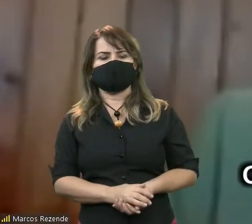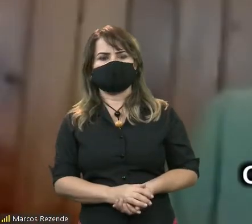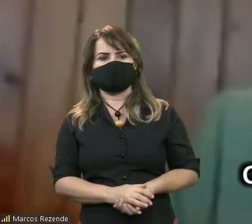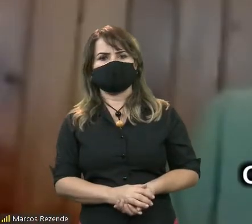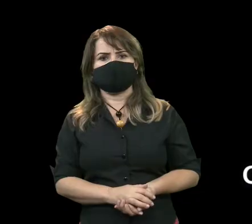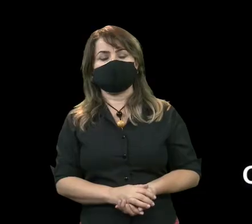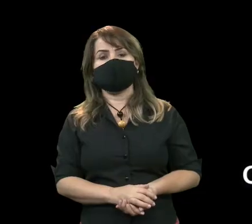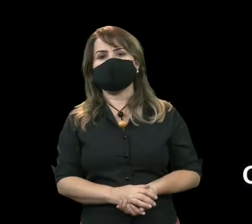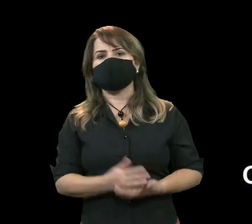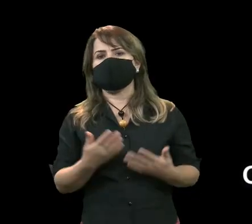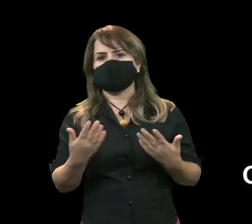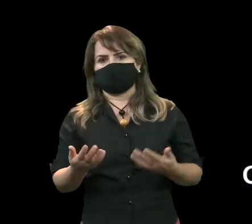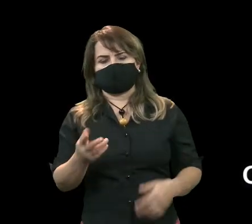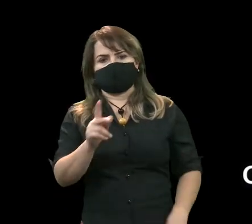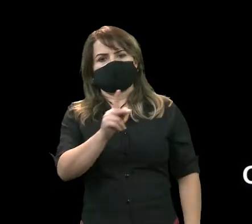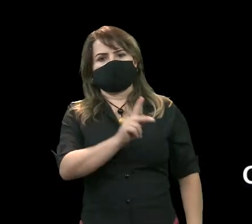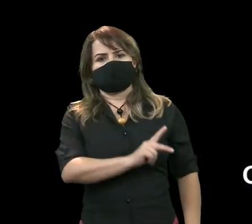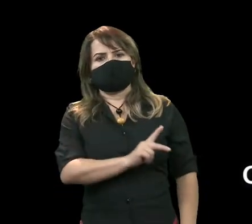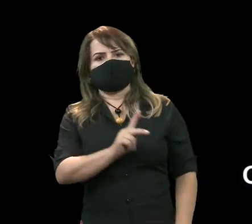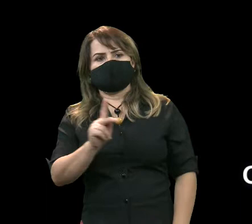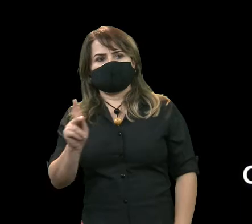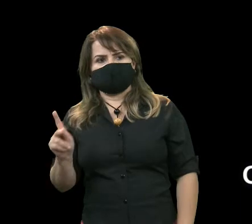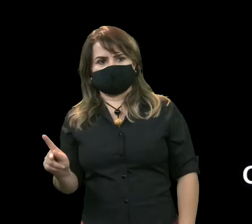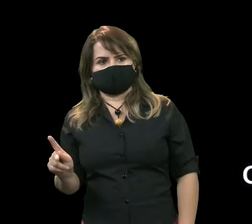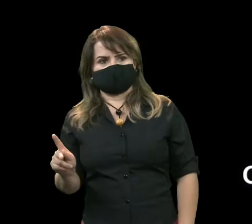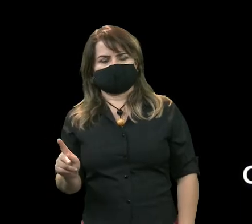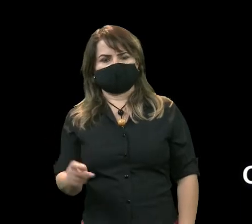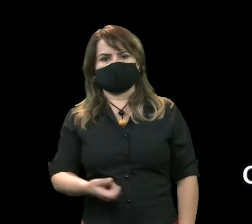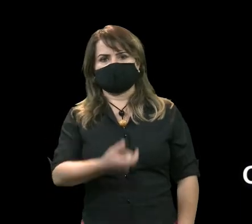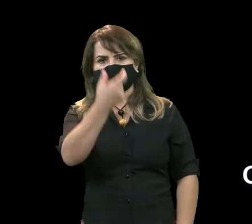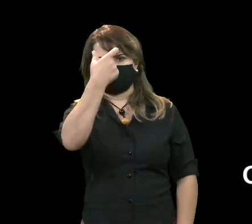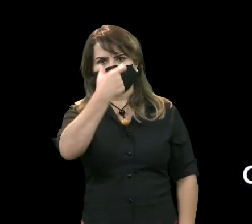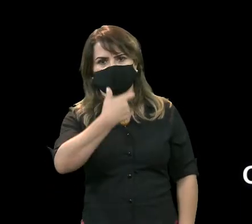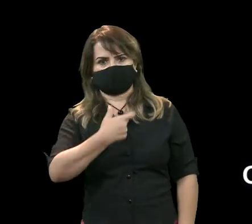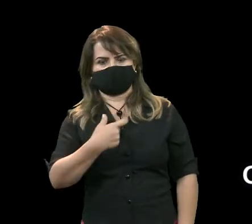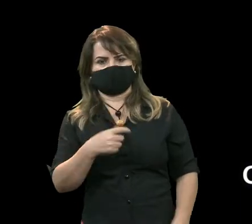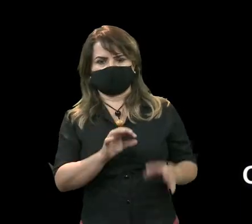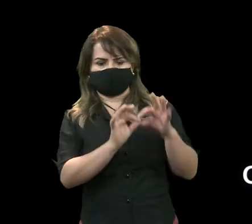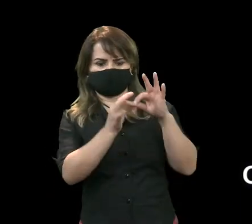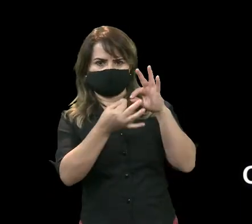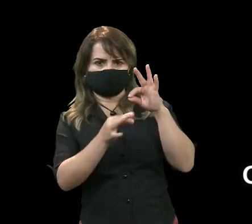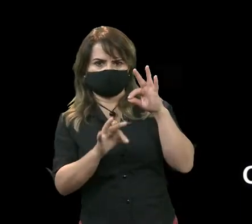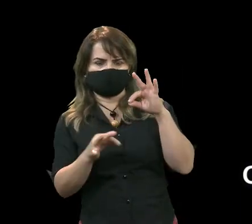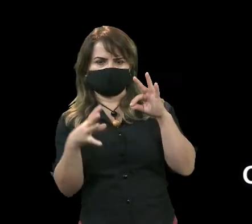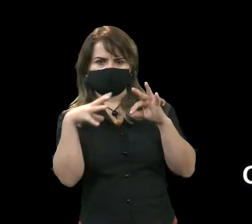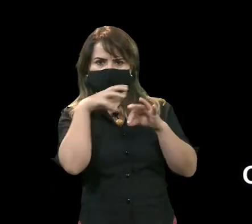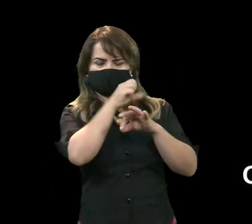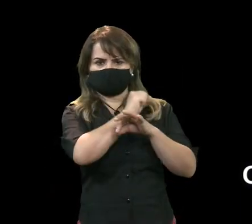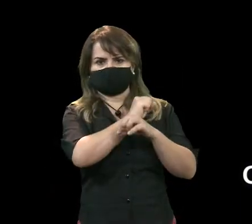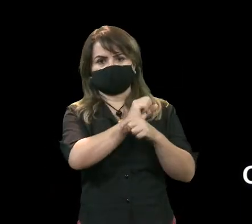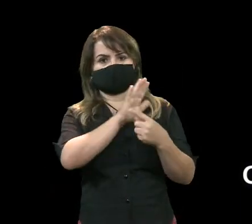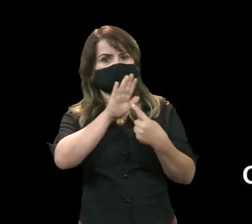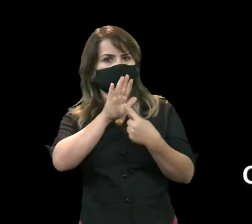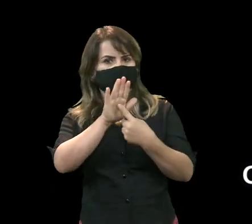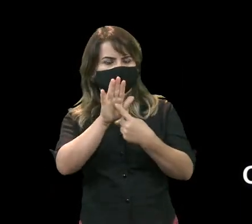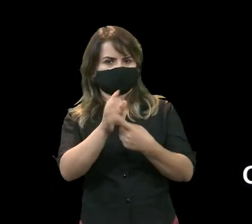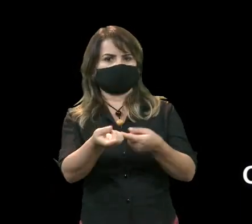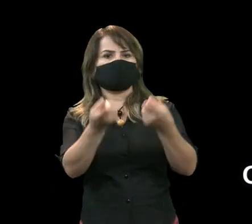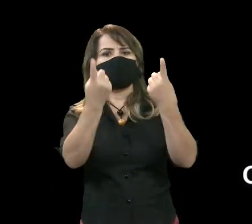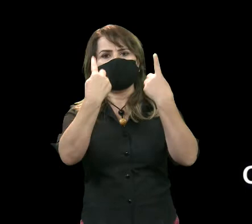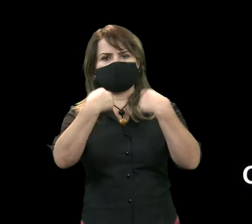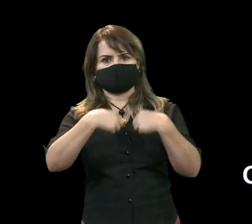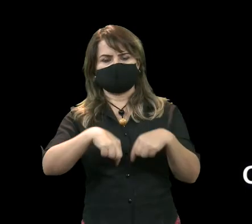Senhor presidente, eu vou fazer uso, sim, rápido, mas vou fazer uso, só para reafirmar minhas posições.